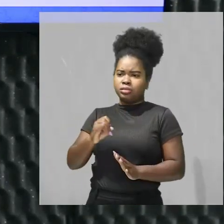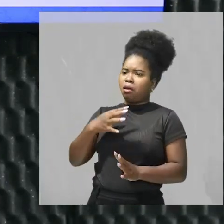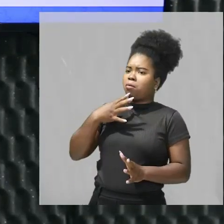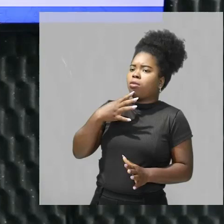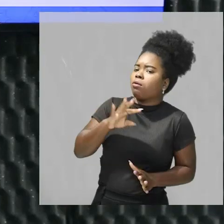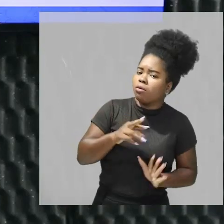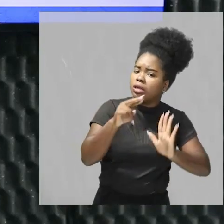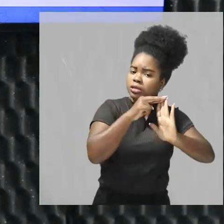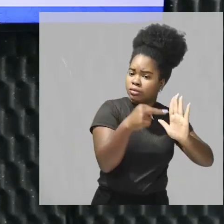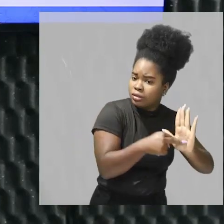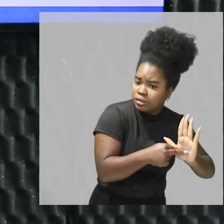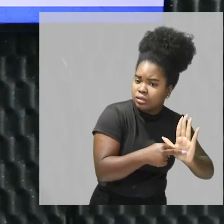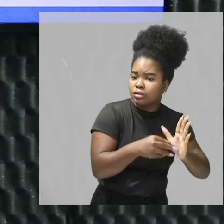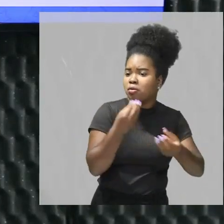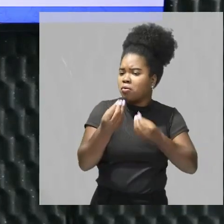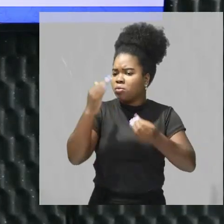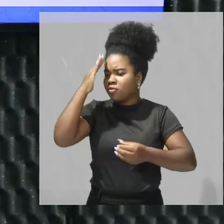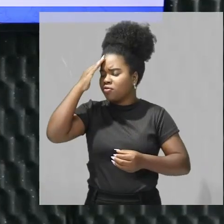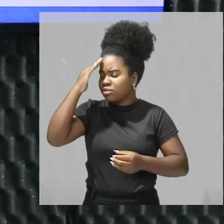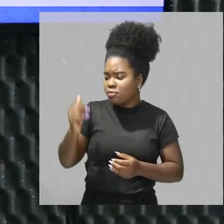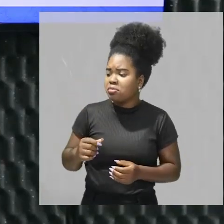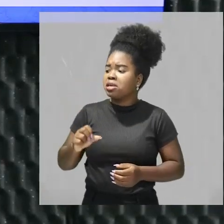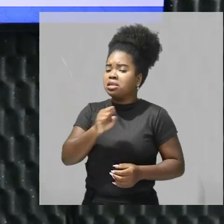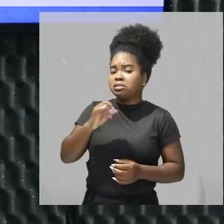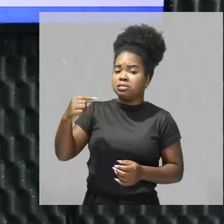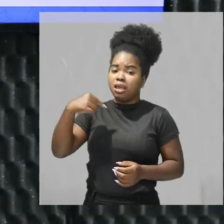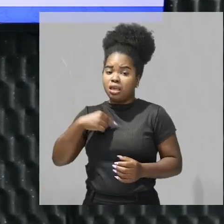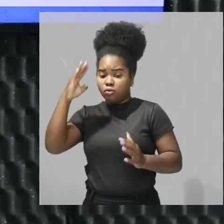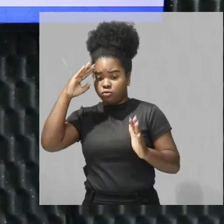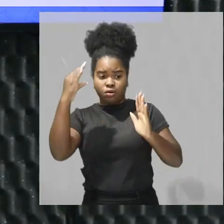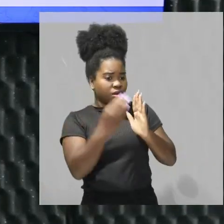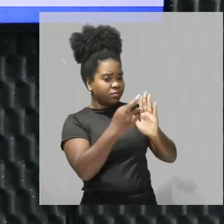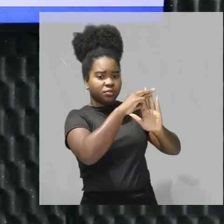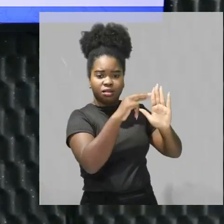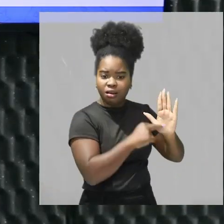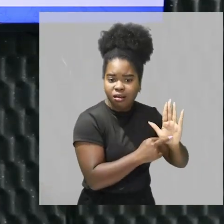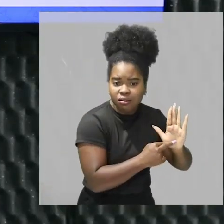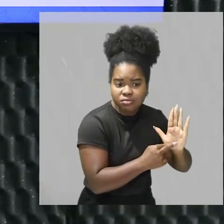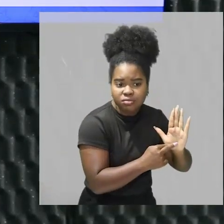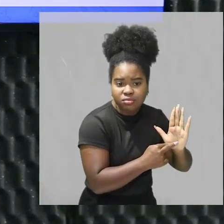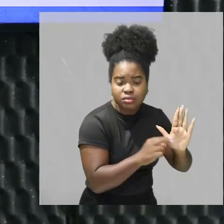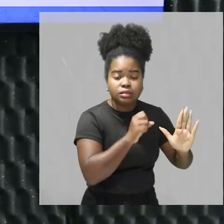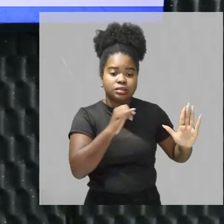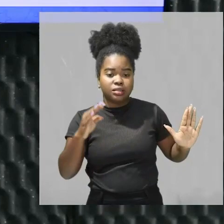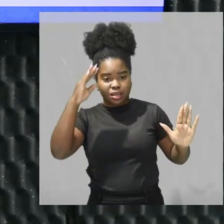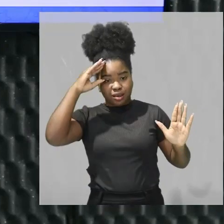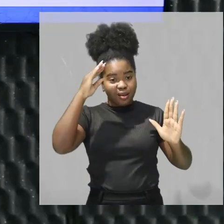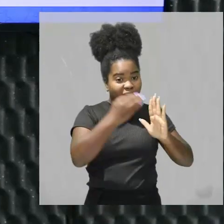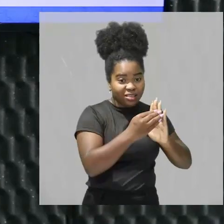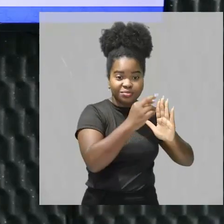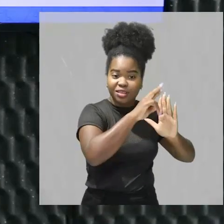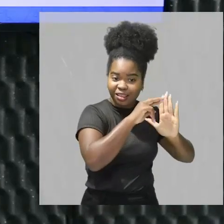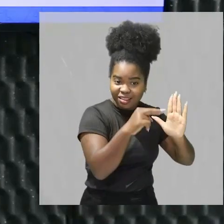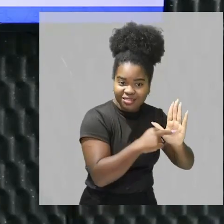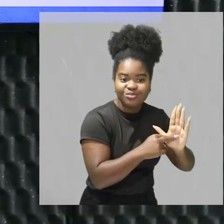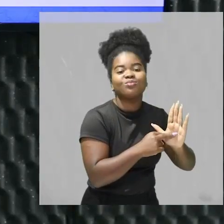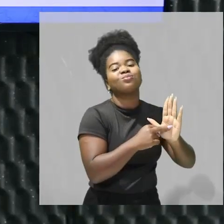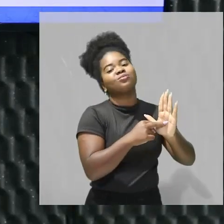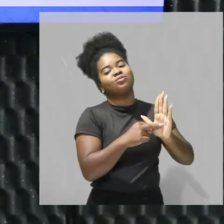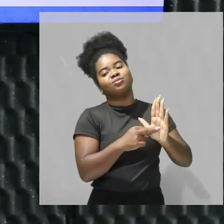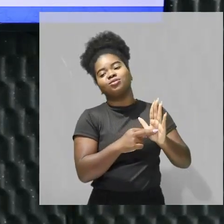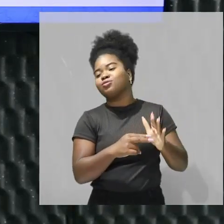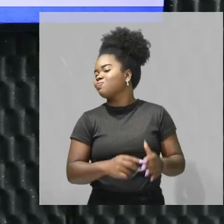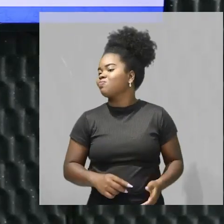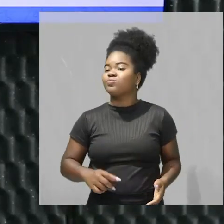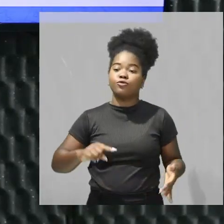estou realmente cumprindo os critérios? Uma vez que eu domino os critérios aos quais eu serei submetida, fica bem mais